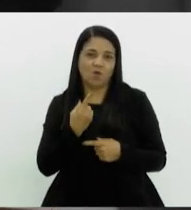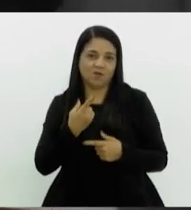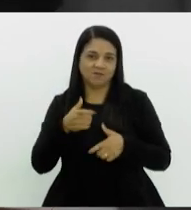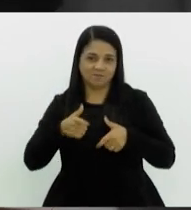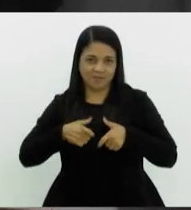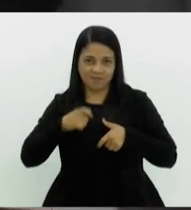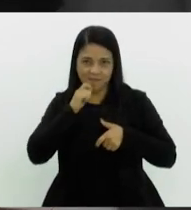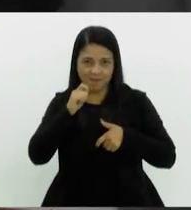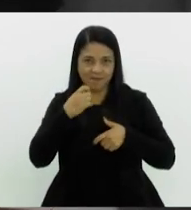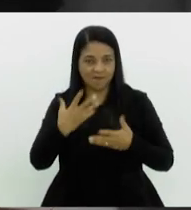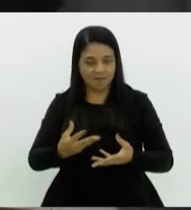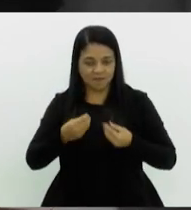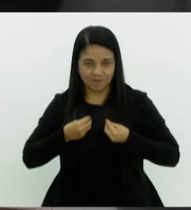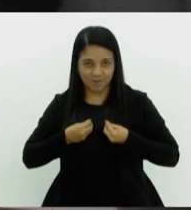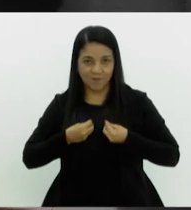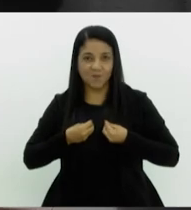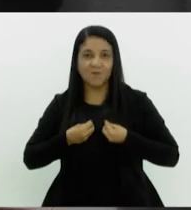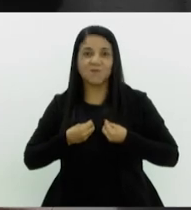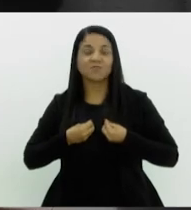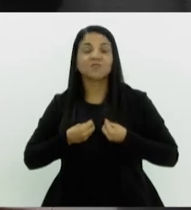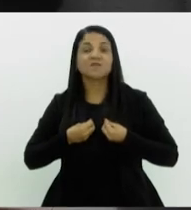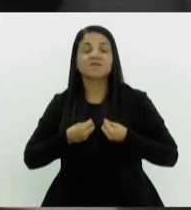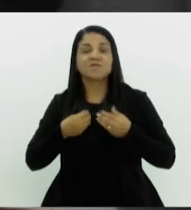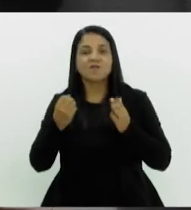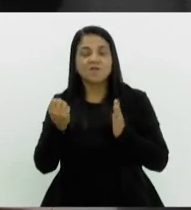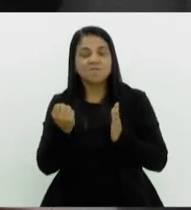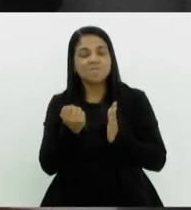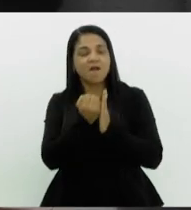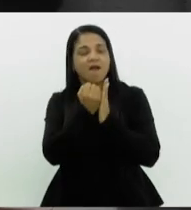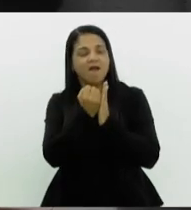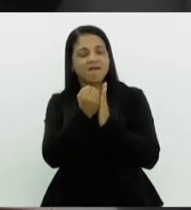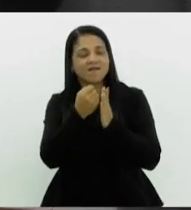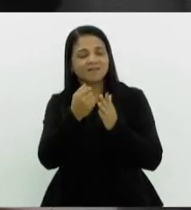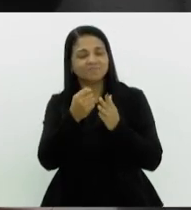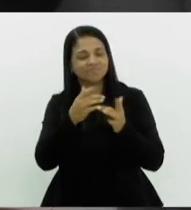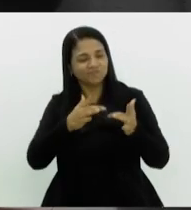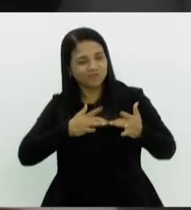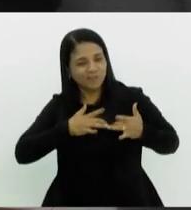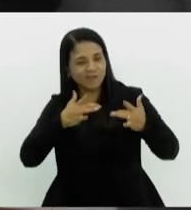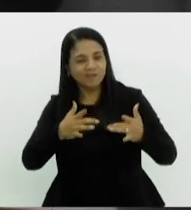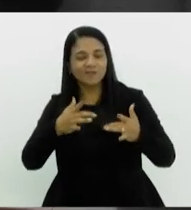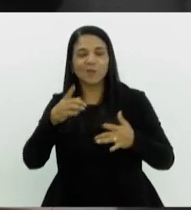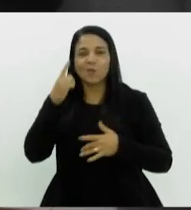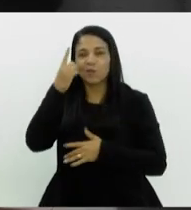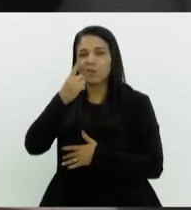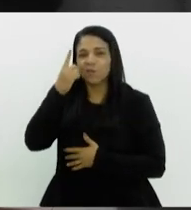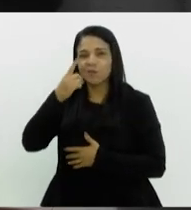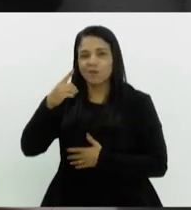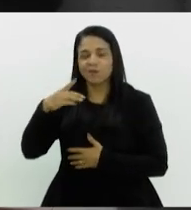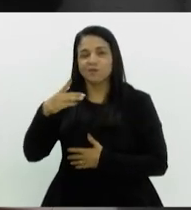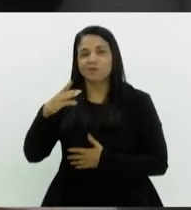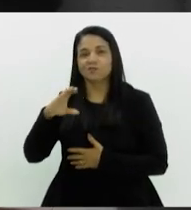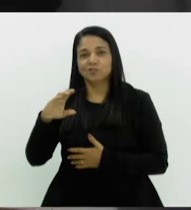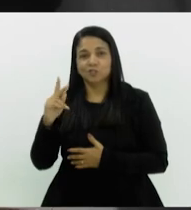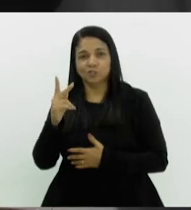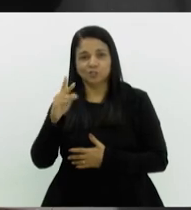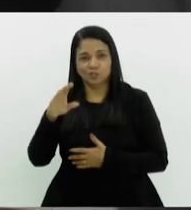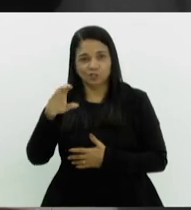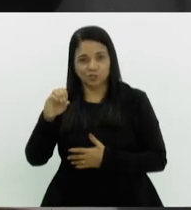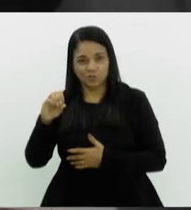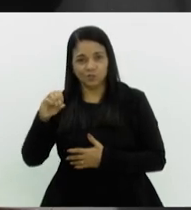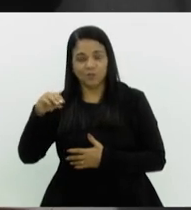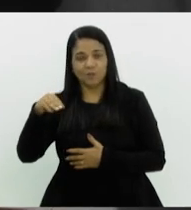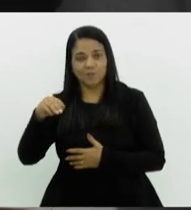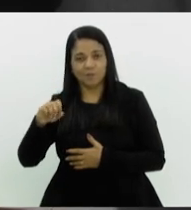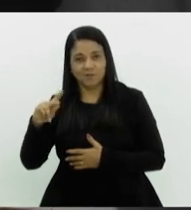e levaremos no coração essa marca de gratidão ao nosso deputado, que eu indicou como recebedor